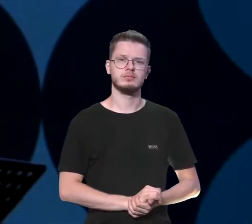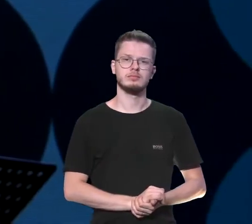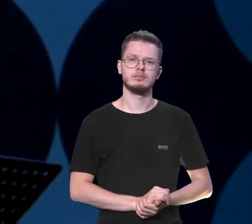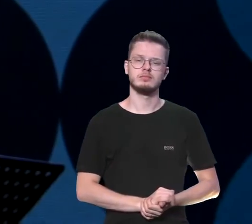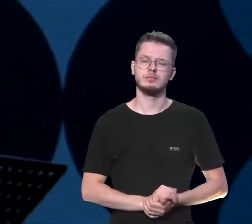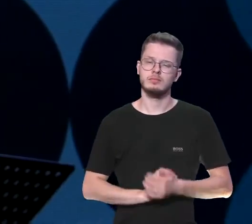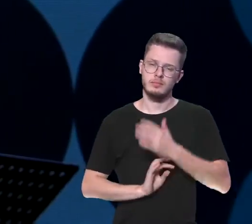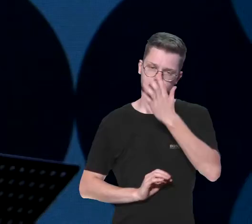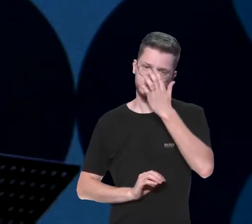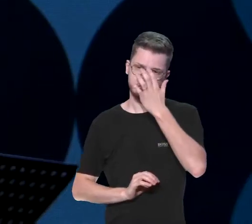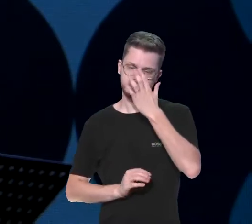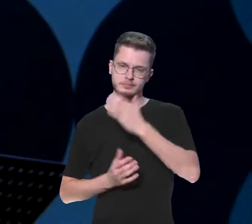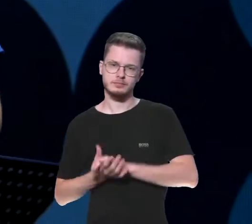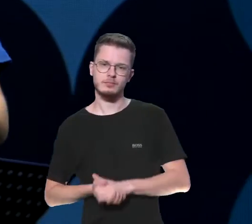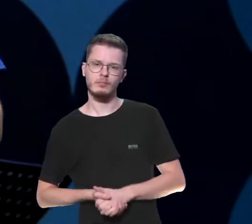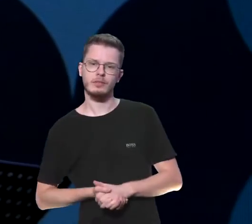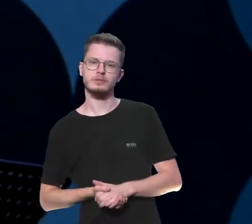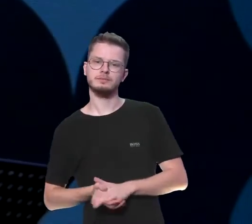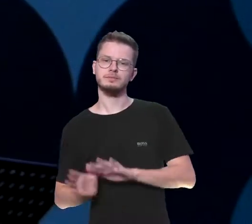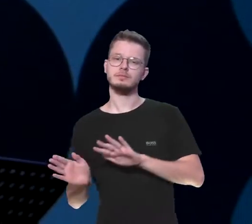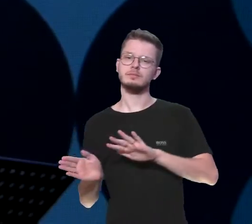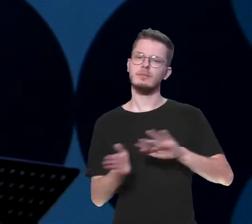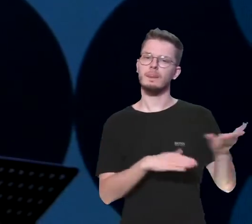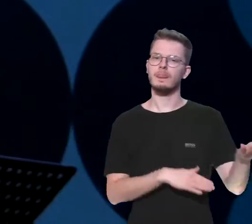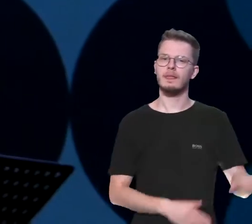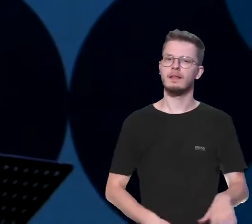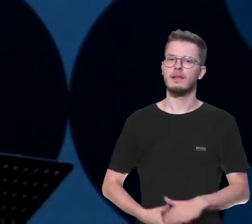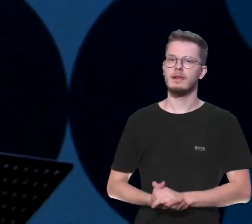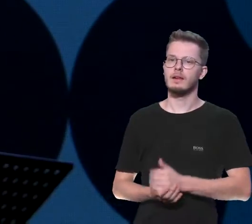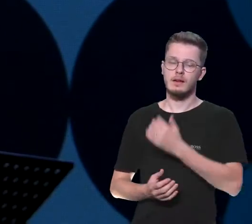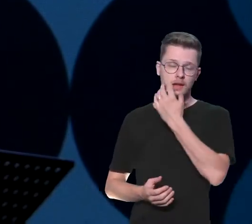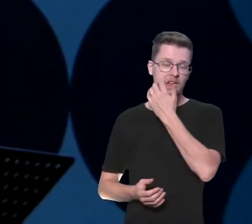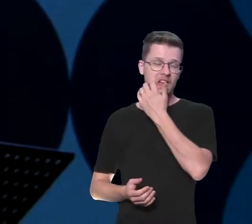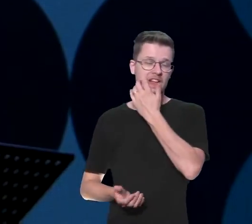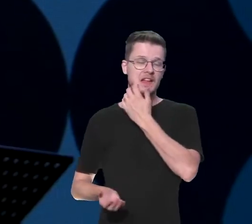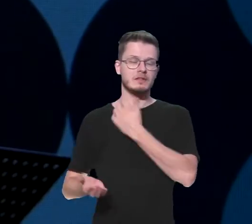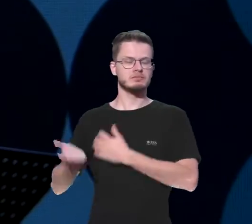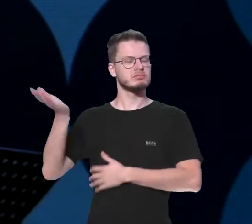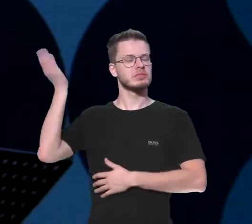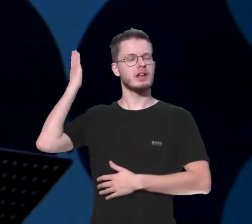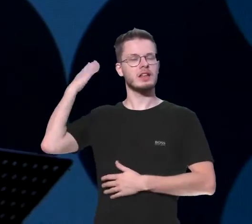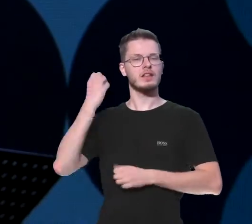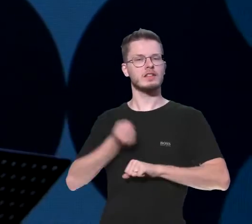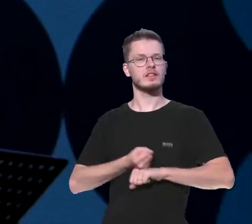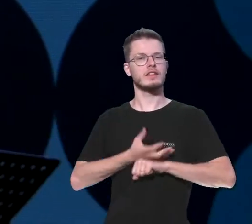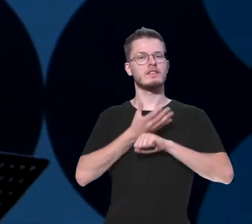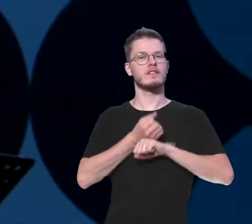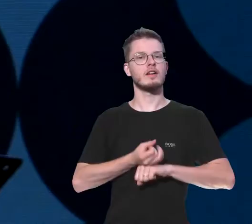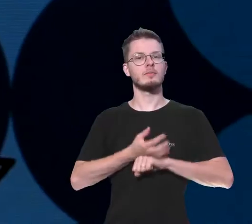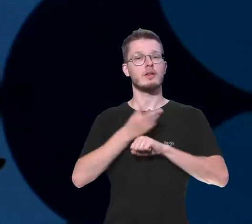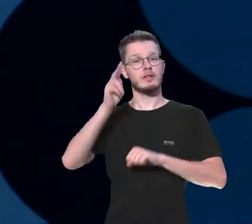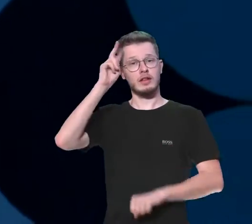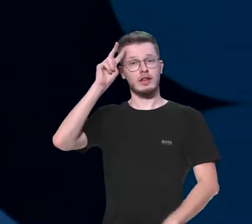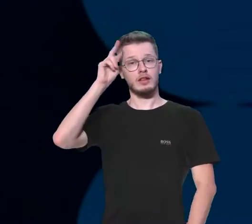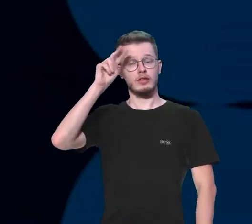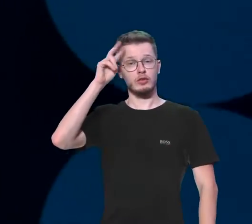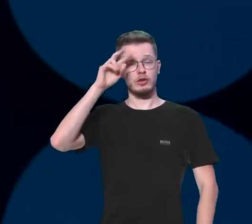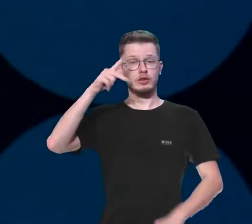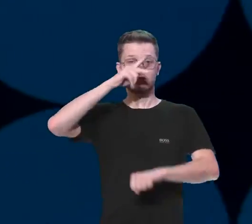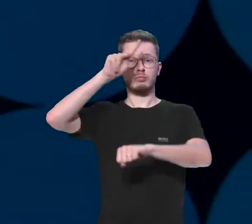Em um dos grandes avivamentos da história na Coreia, o pessoal do louvor já pode subir aqui na frente. Num dos grandes avivamentos na